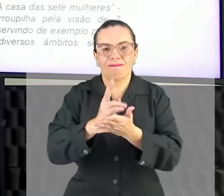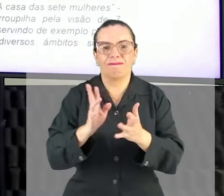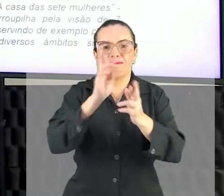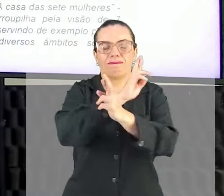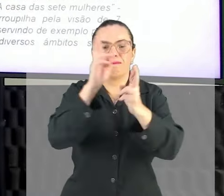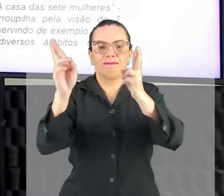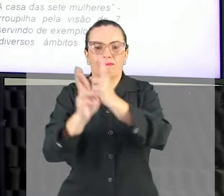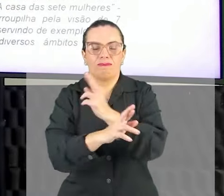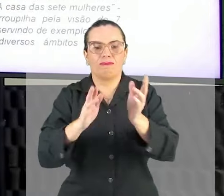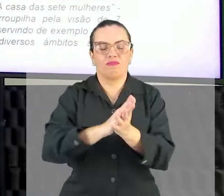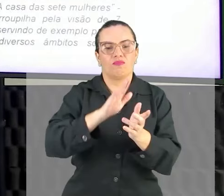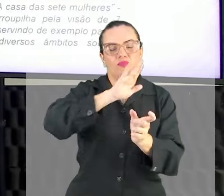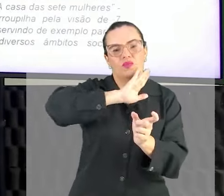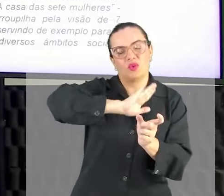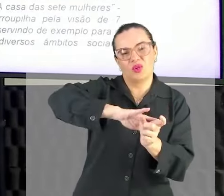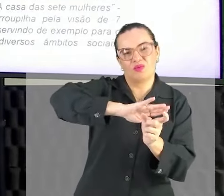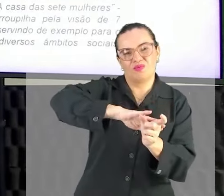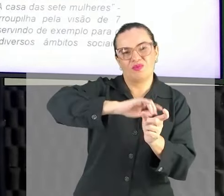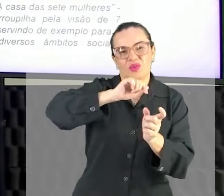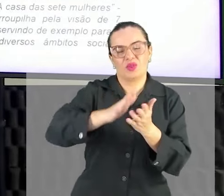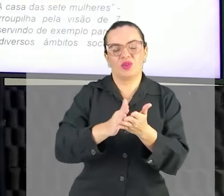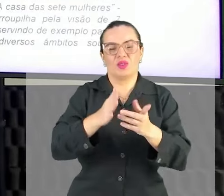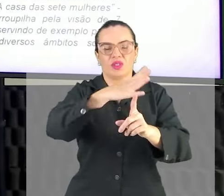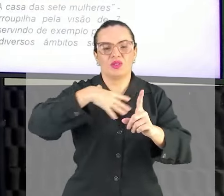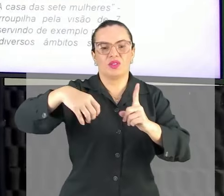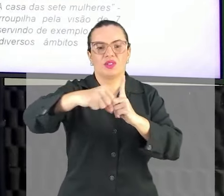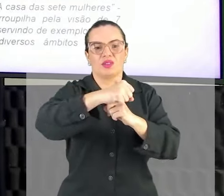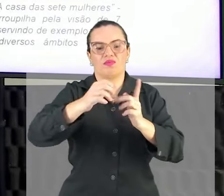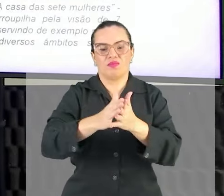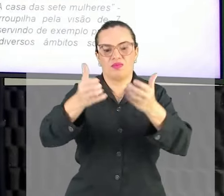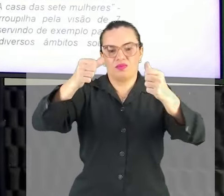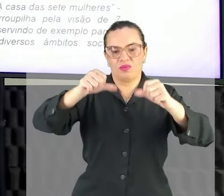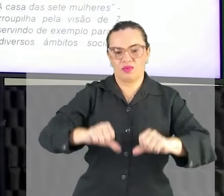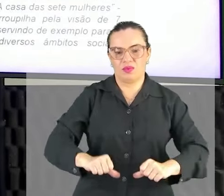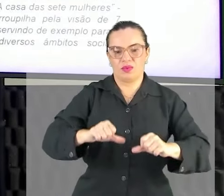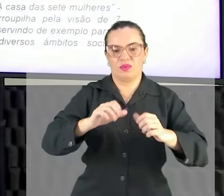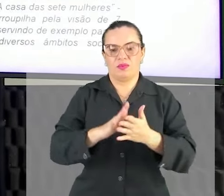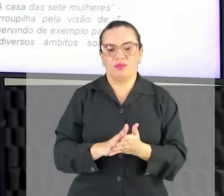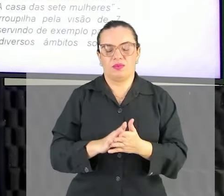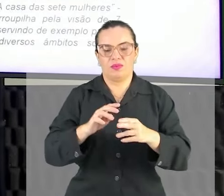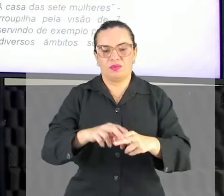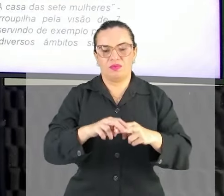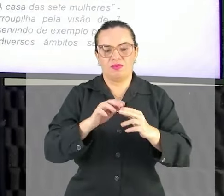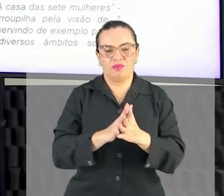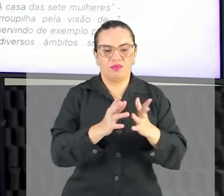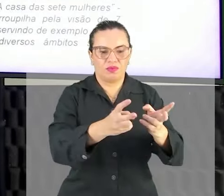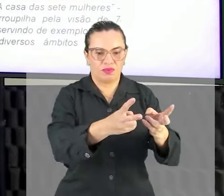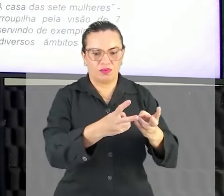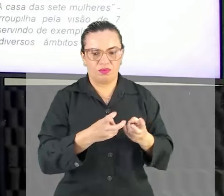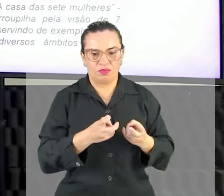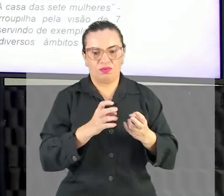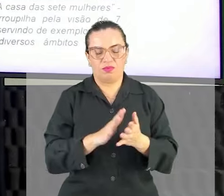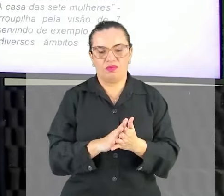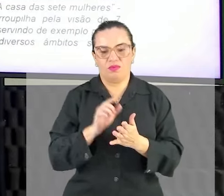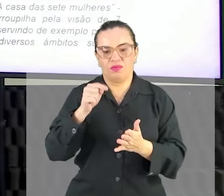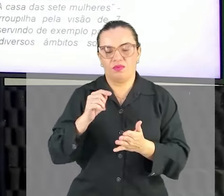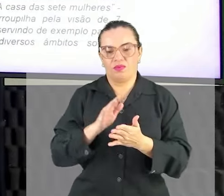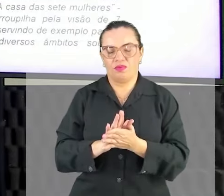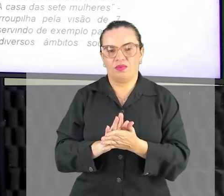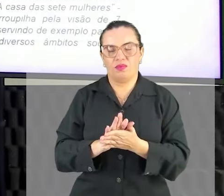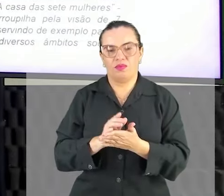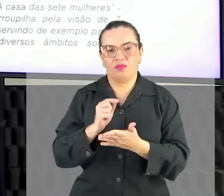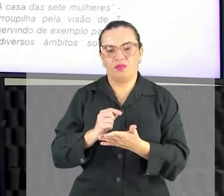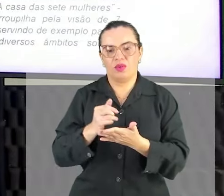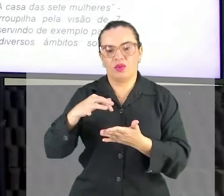relacionada a uma conotação social negativa. Ponto. Nessa conjuntura, é perceptível inferir, a gente chama isso